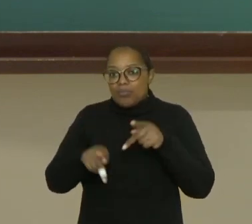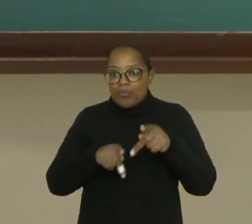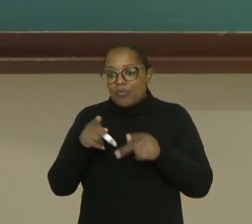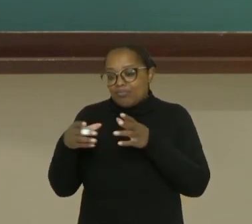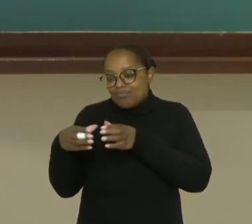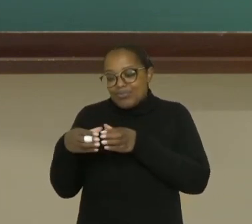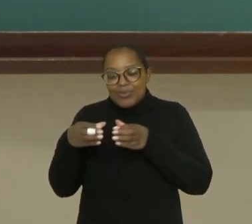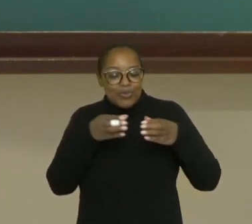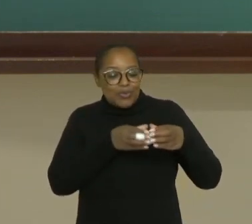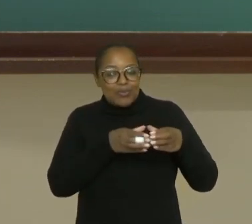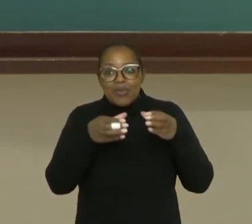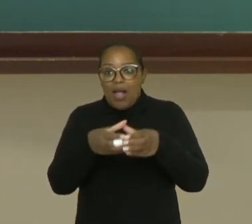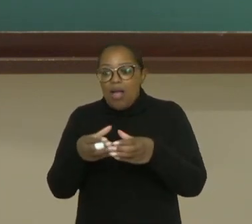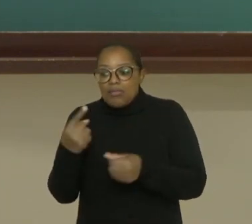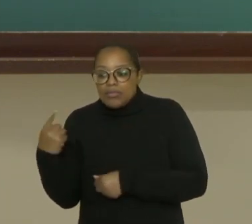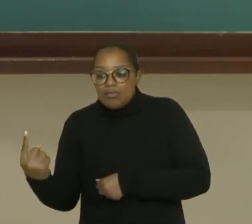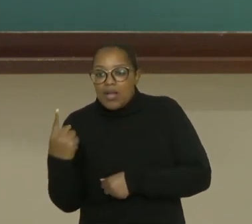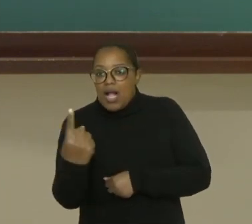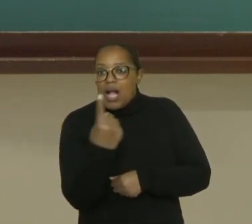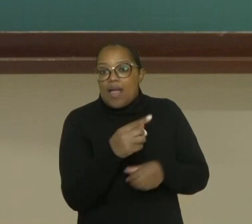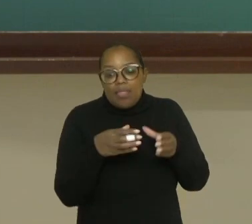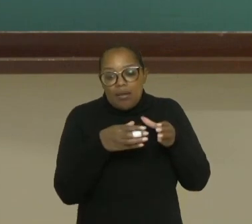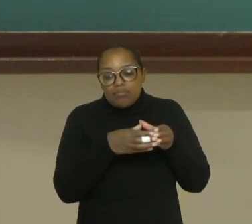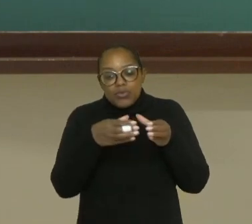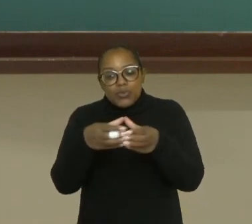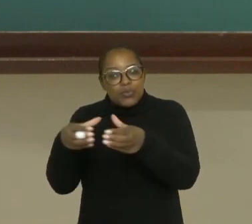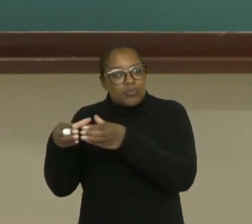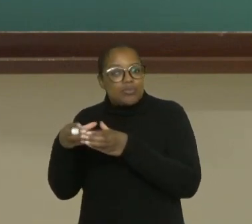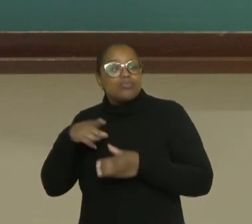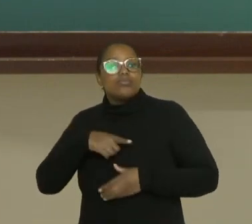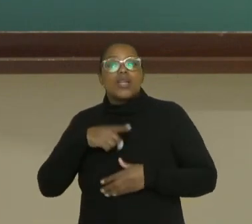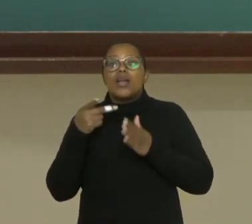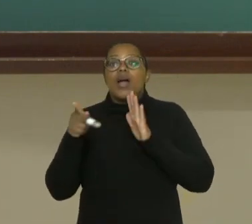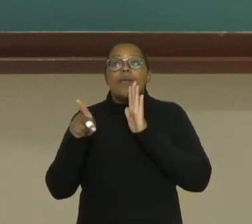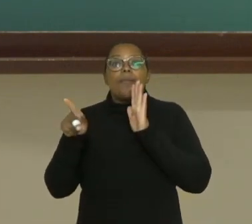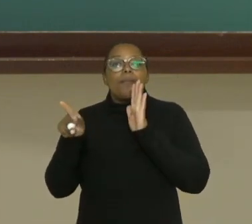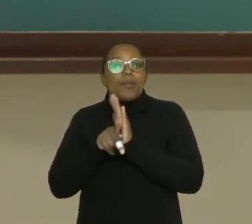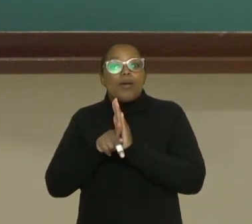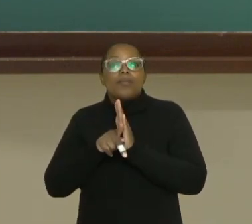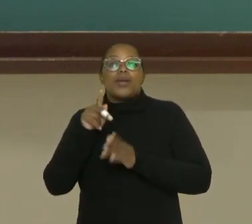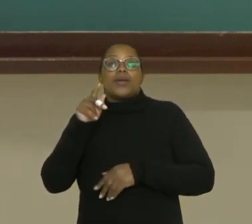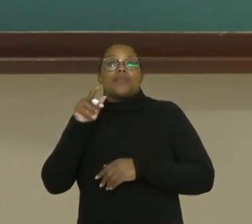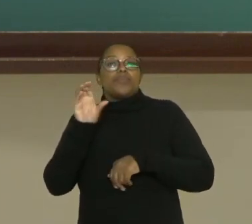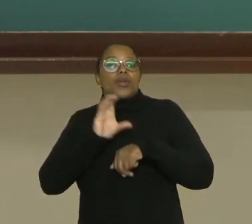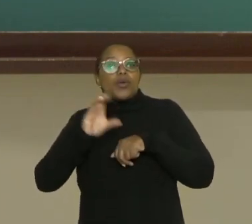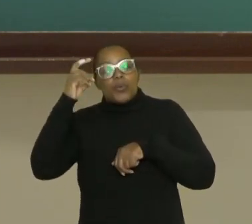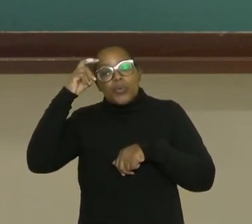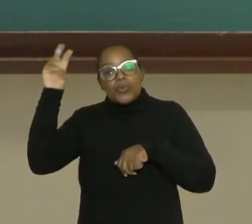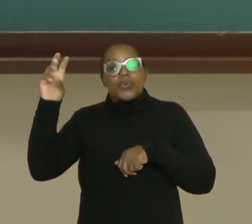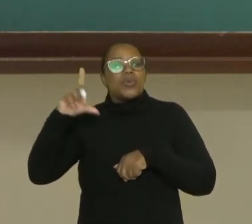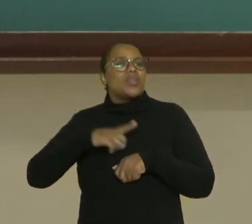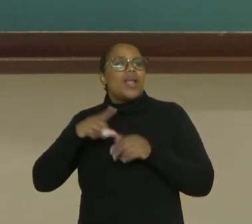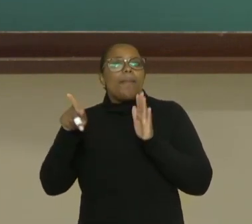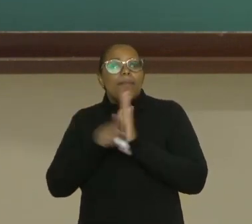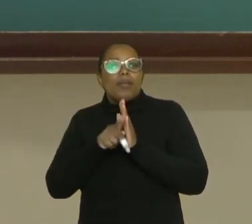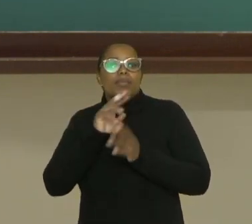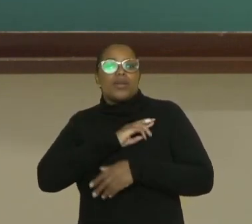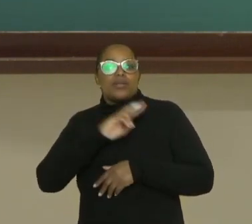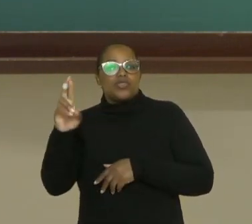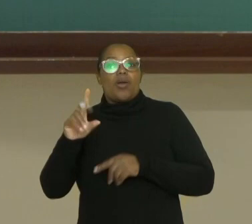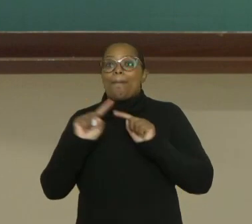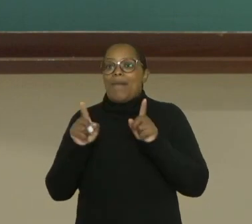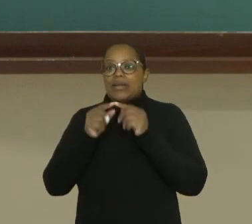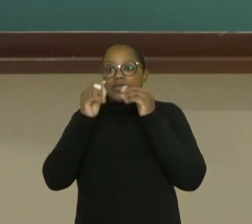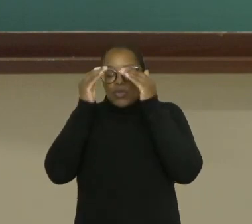iguais. Cada povo tem a sua cultura, cada povo tem a sua religiosidade. Mas o que eles têm em comum?